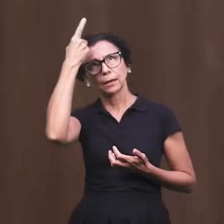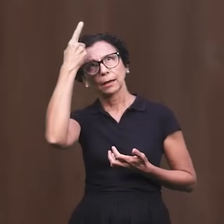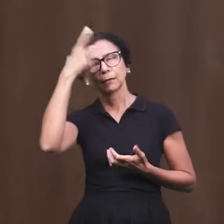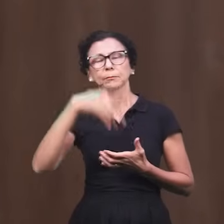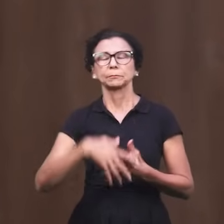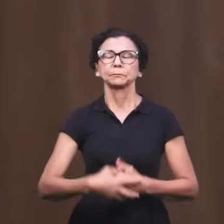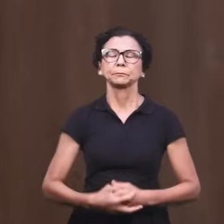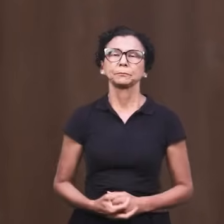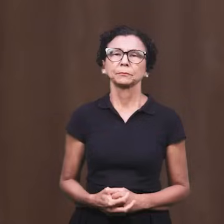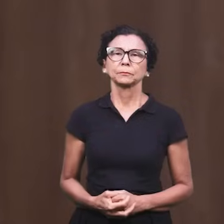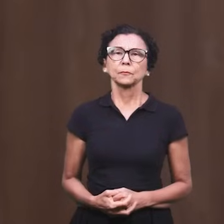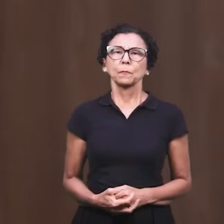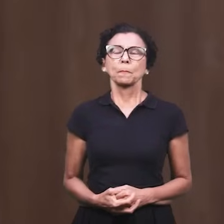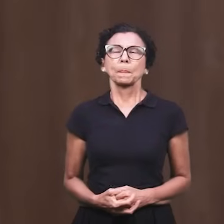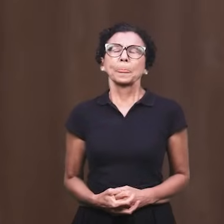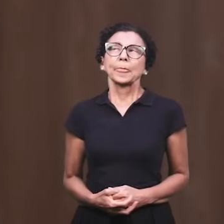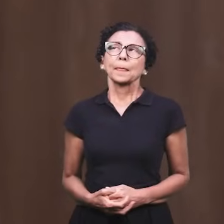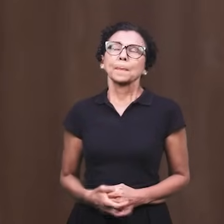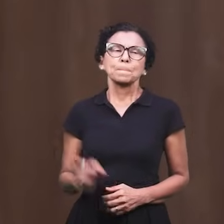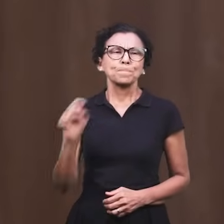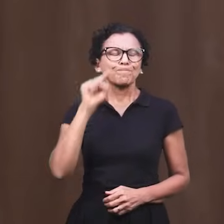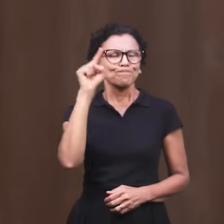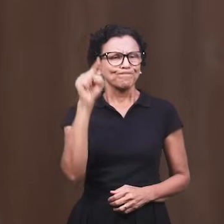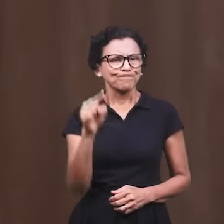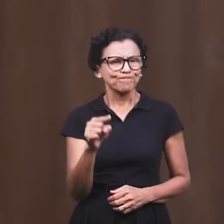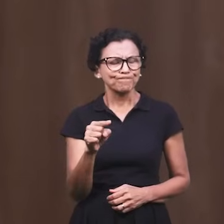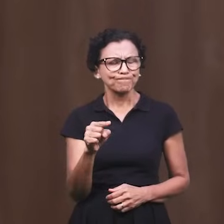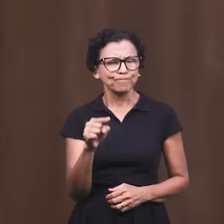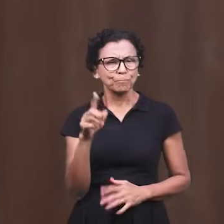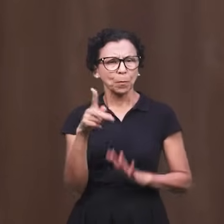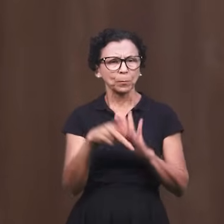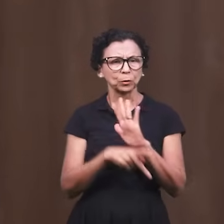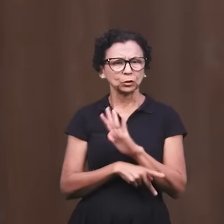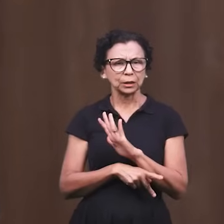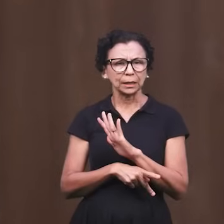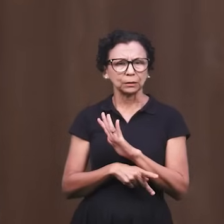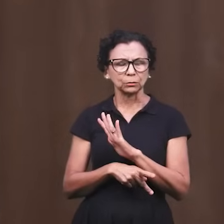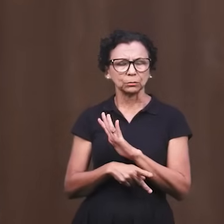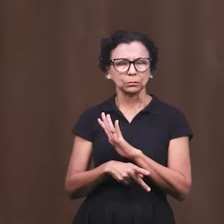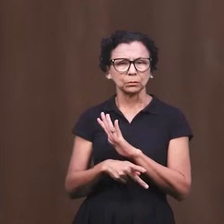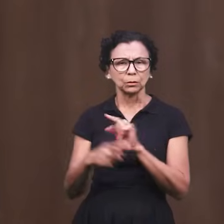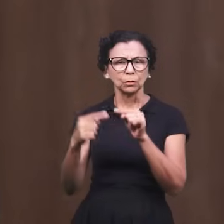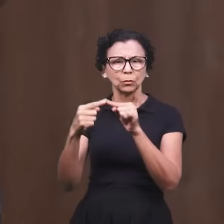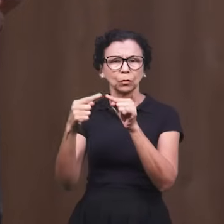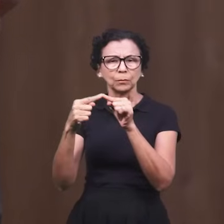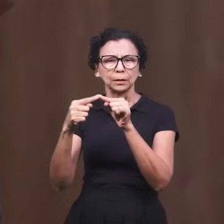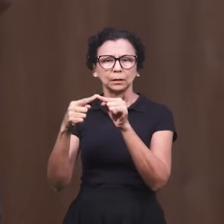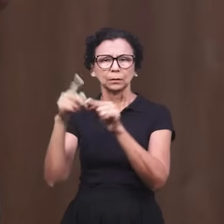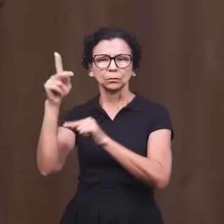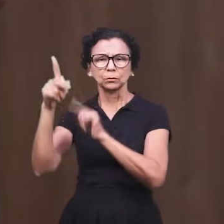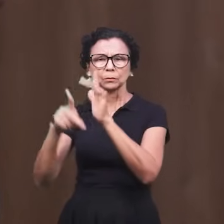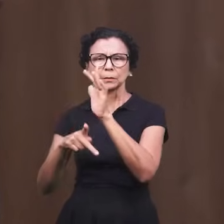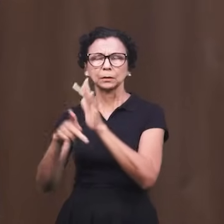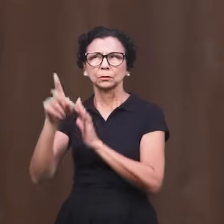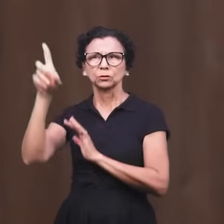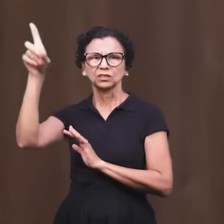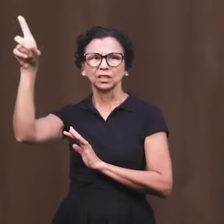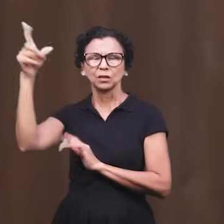quero saber é o seguinte, é se os meus pensamentos estão em conformidade com o profético, com o plano de Deus para a minha